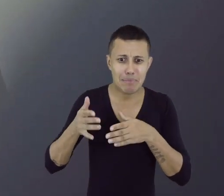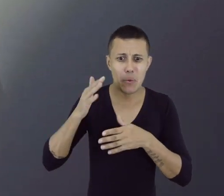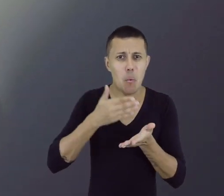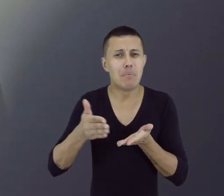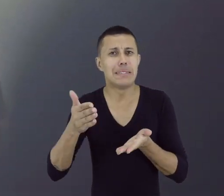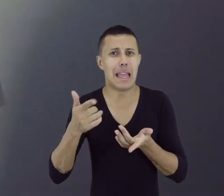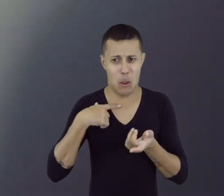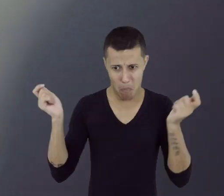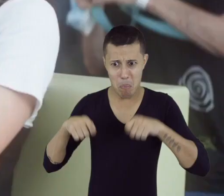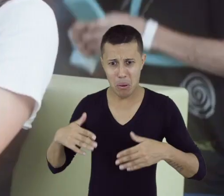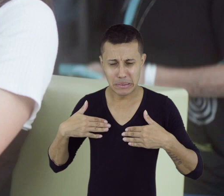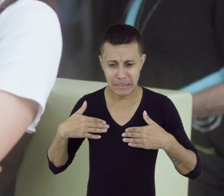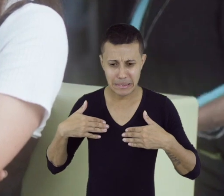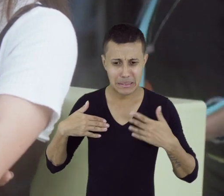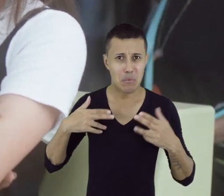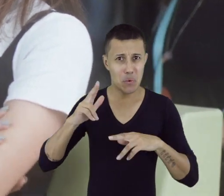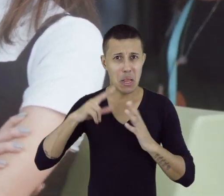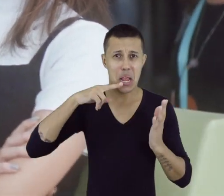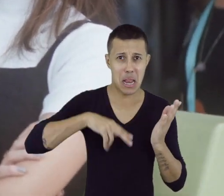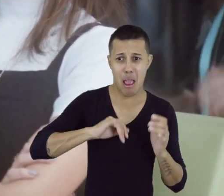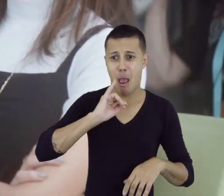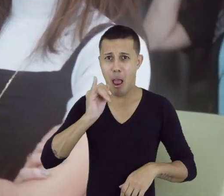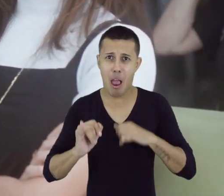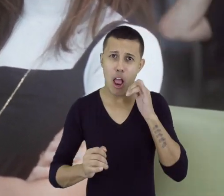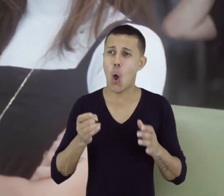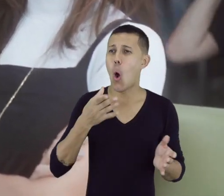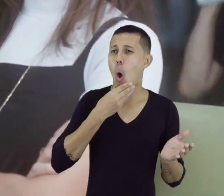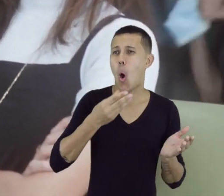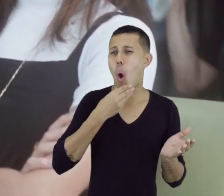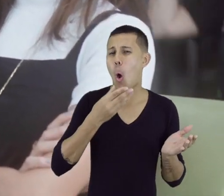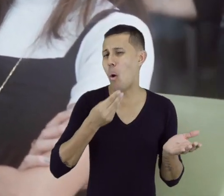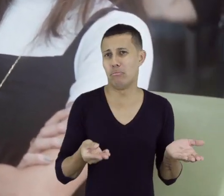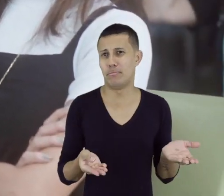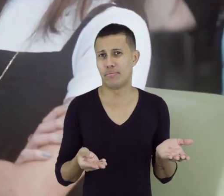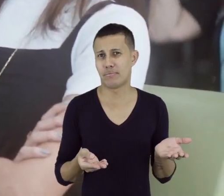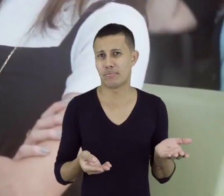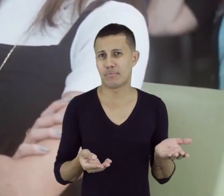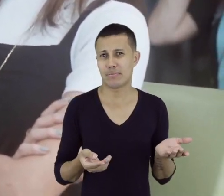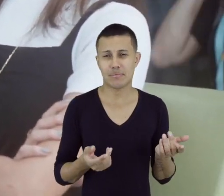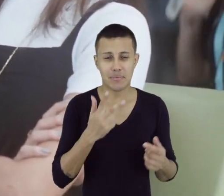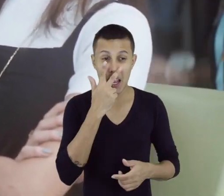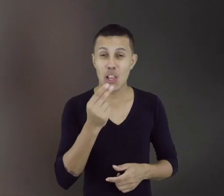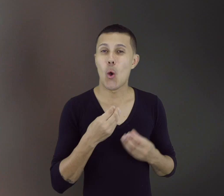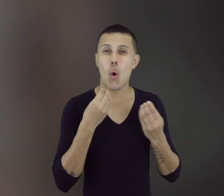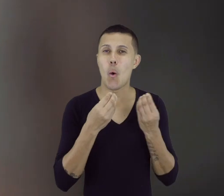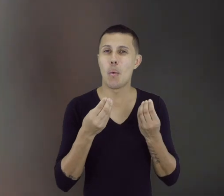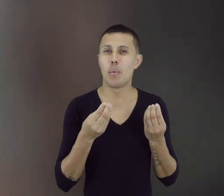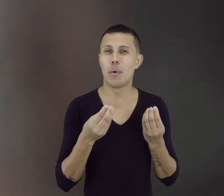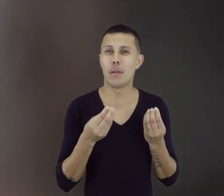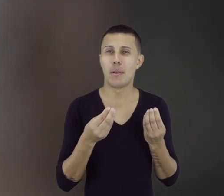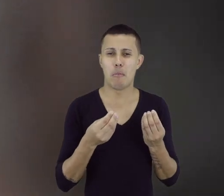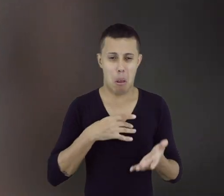se eu podia também, porque quando a gente lê relatos masculinos, eles têm uma tendência a estar